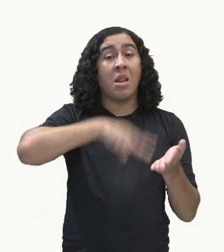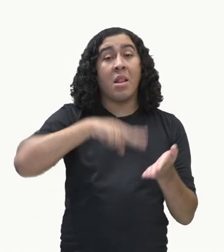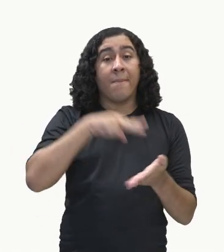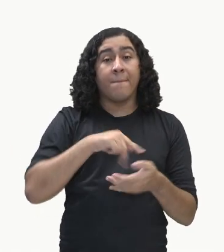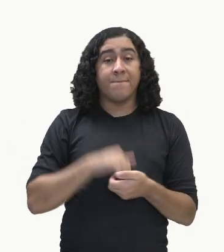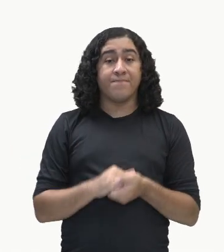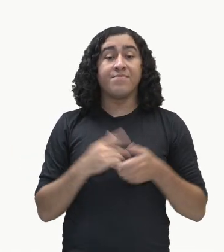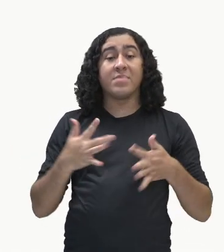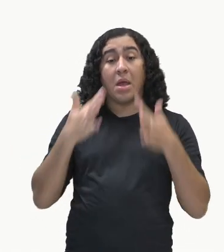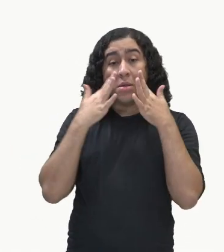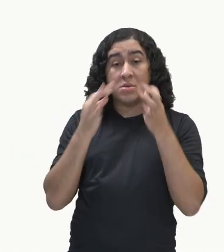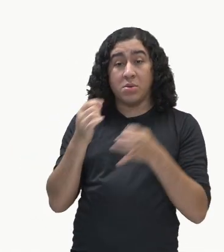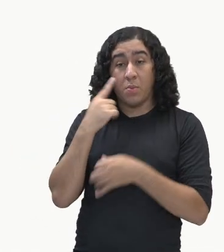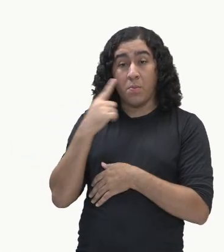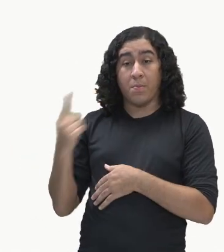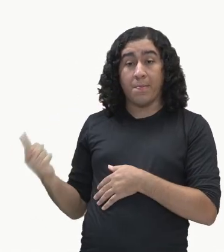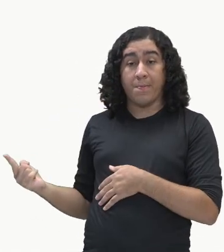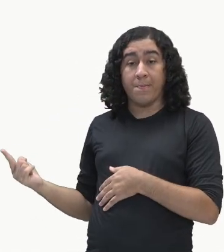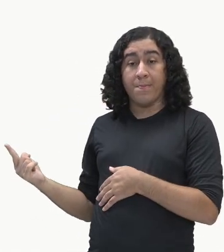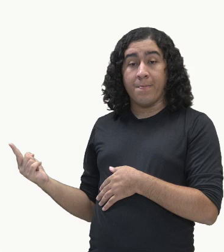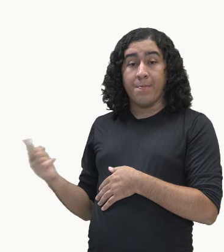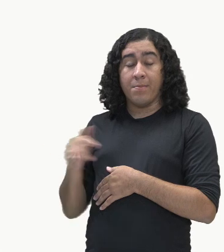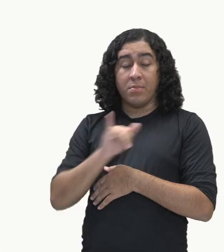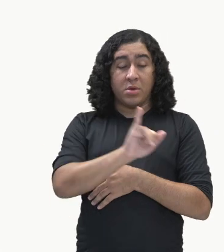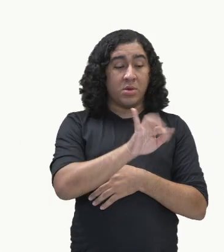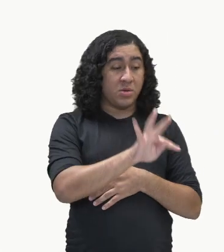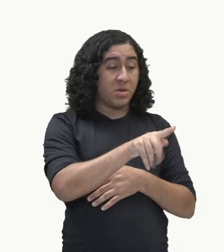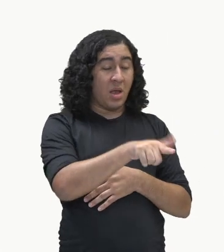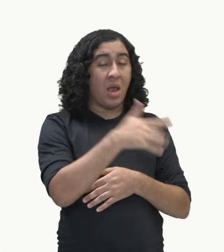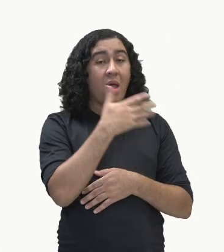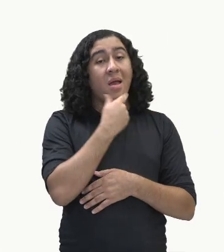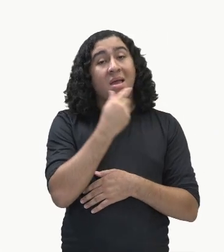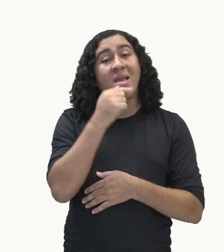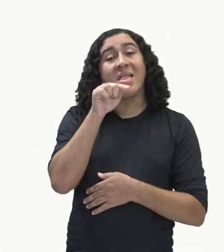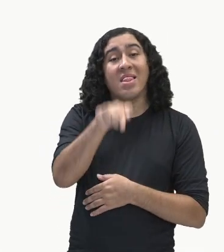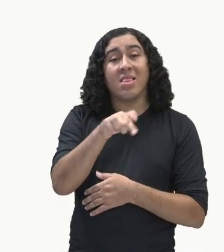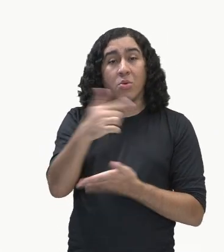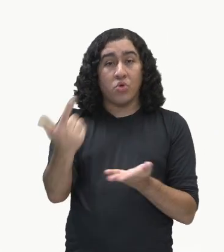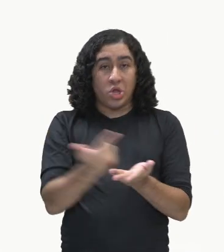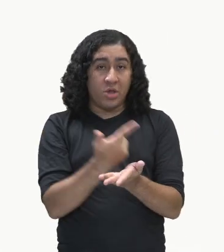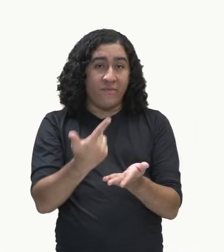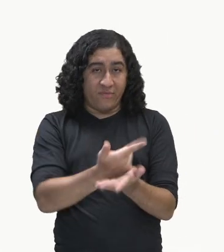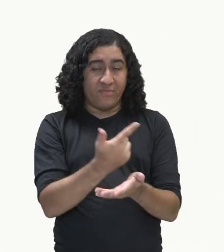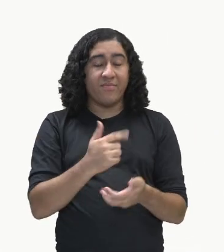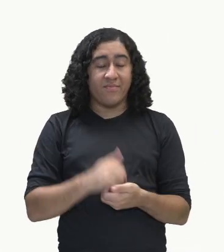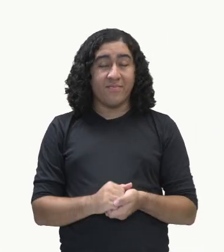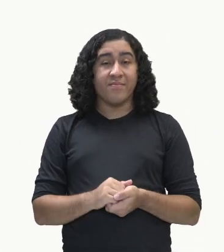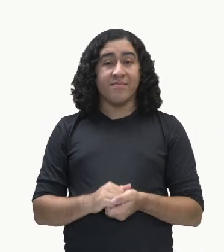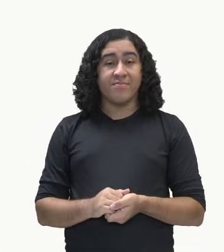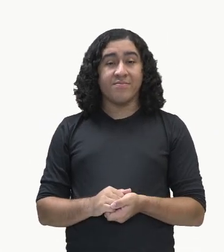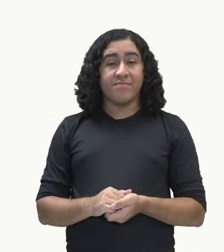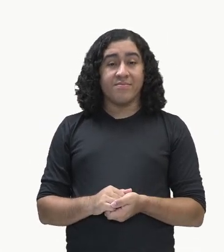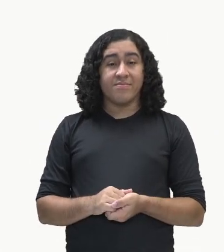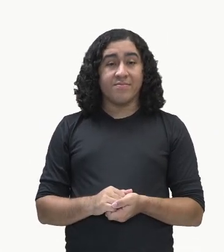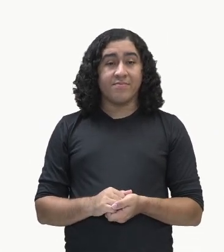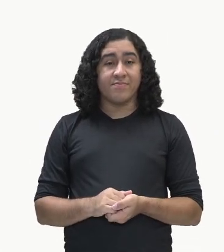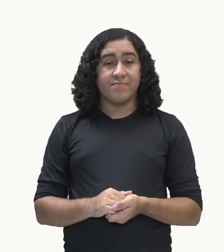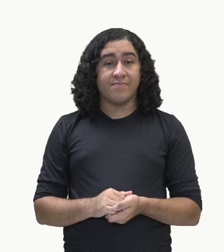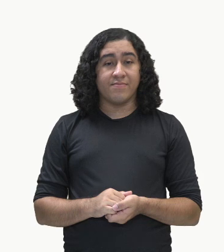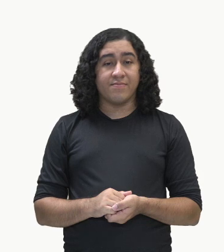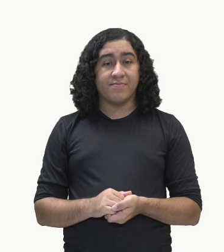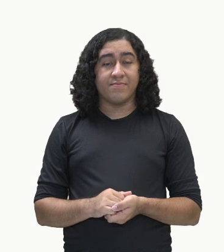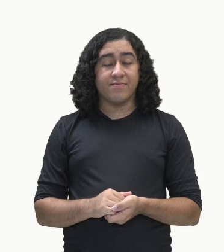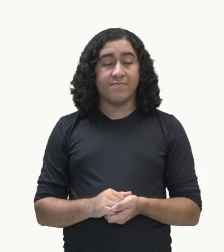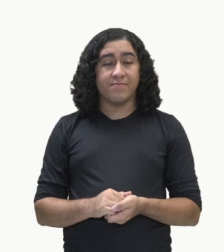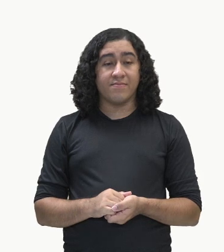o it aqui seria equivalente a ele, né? Eu quero ler ele, ler o livro, tá? It, então, se refere ao livro. I want